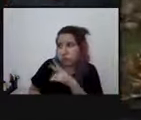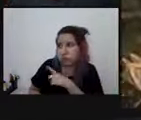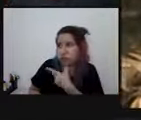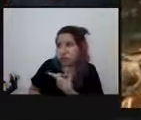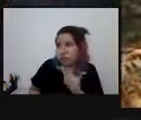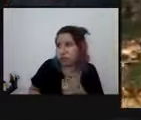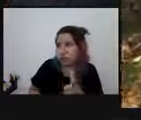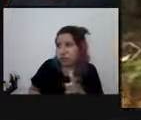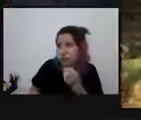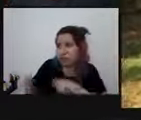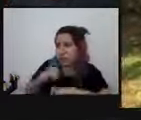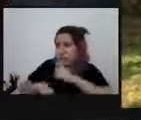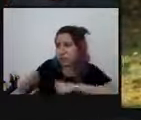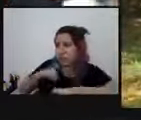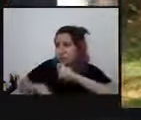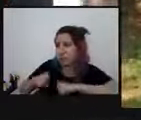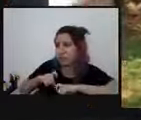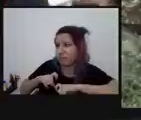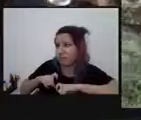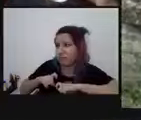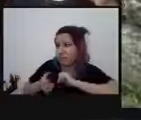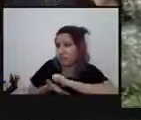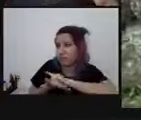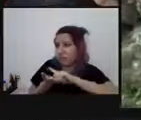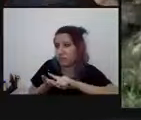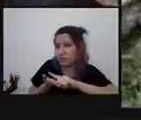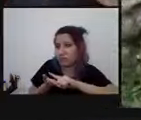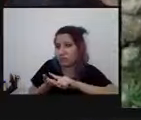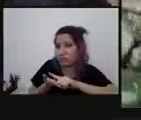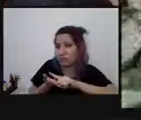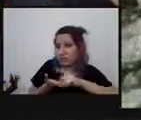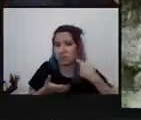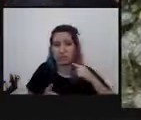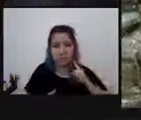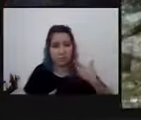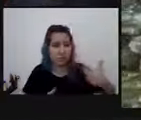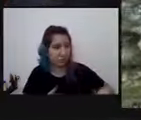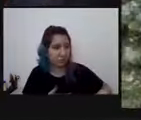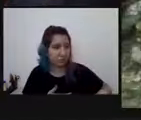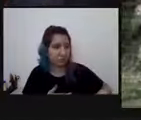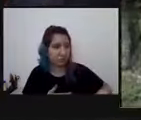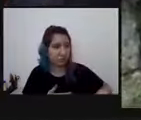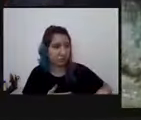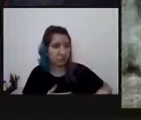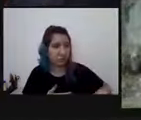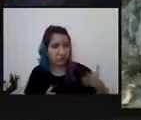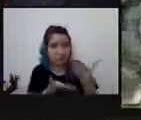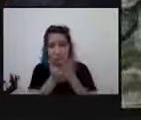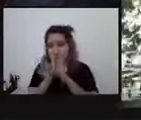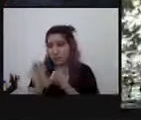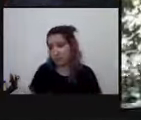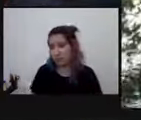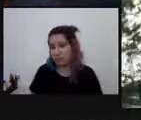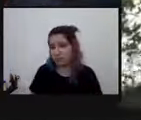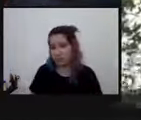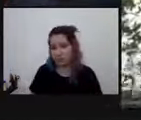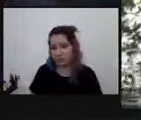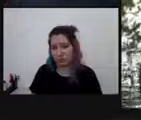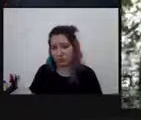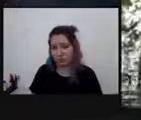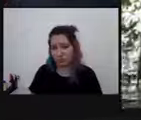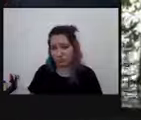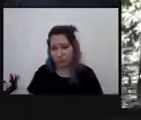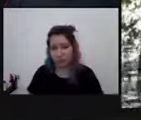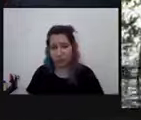negócio, você vai limpar, vão sujar, você não vai ter o devido monitoramento para controlar, e aí você não